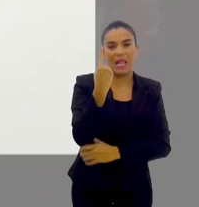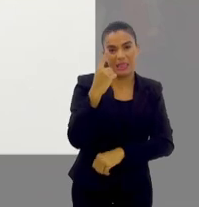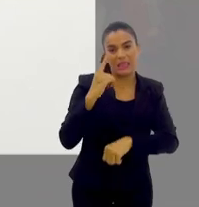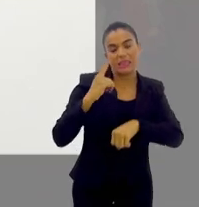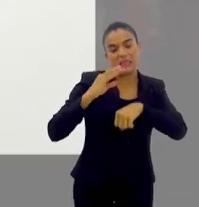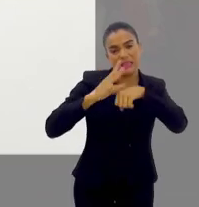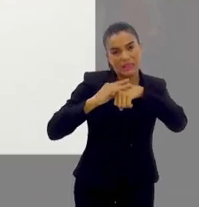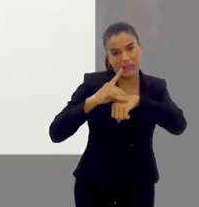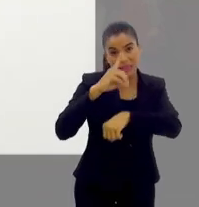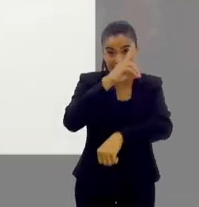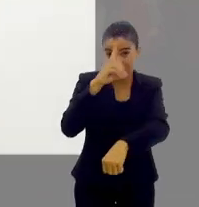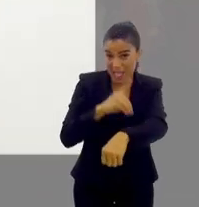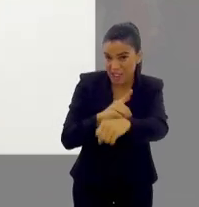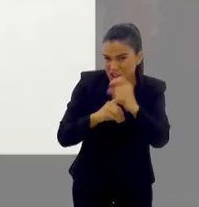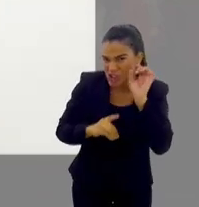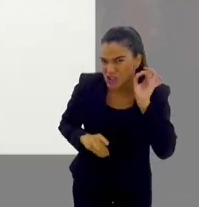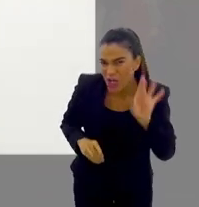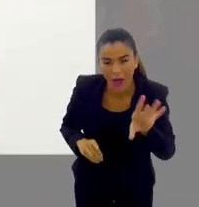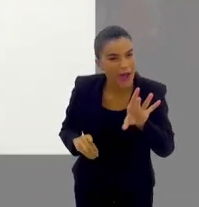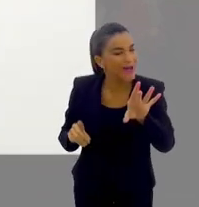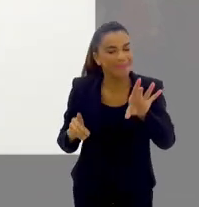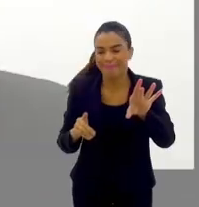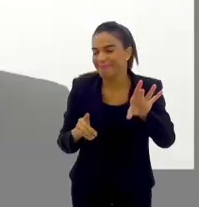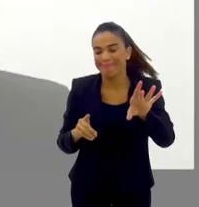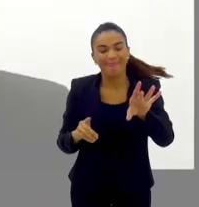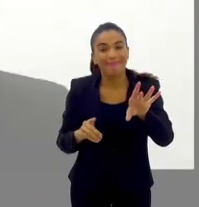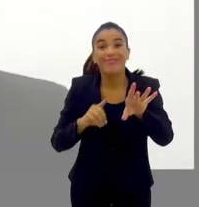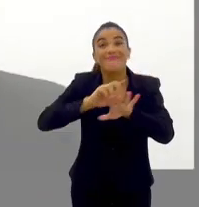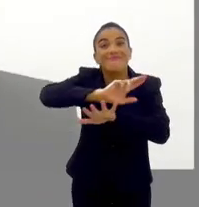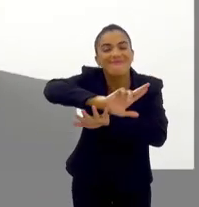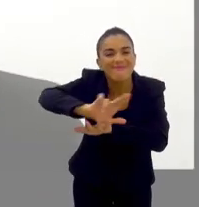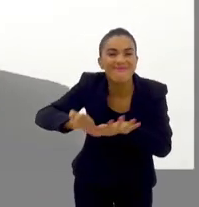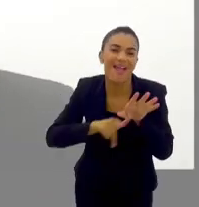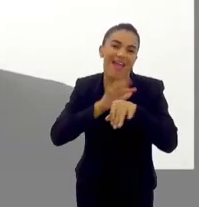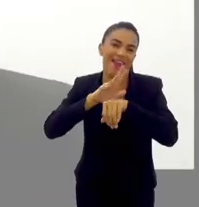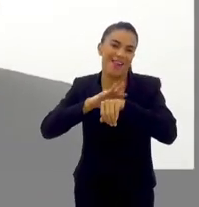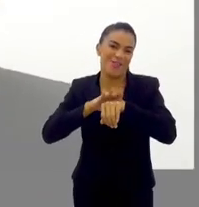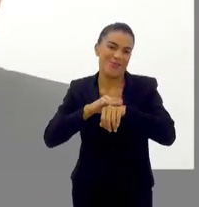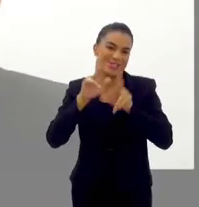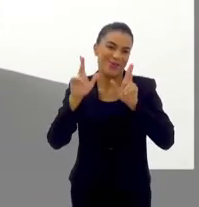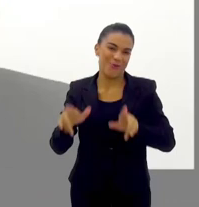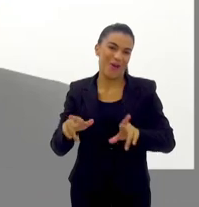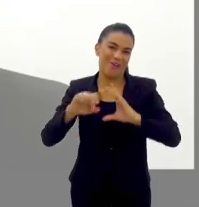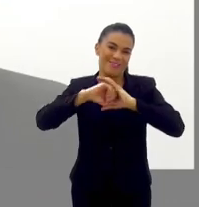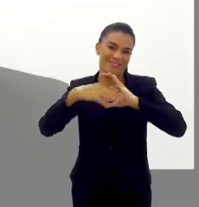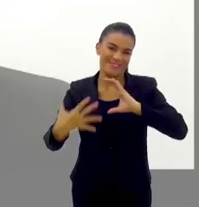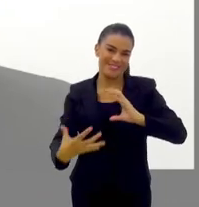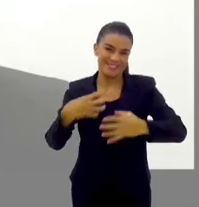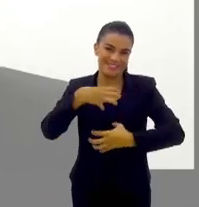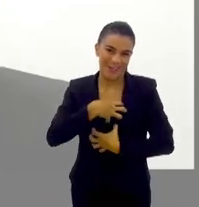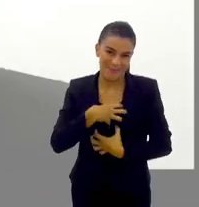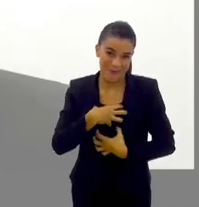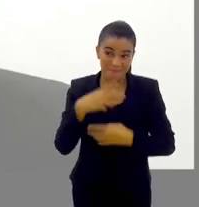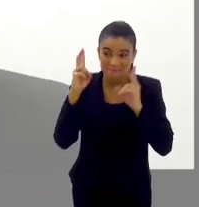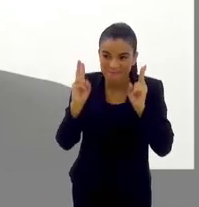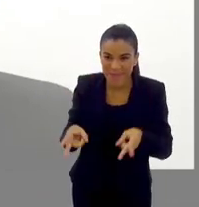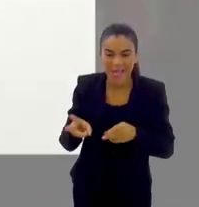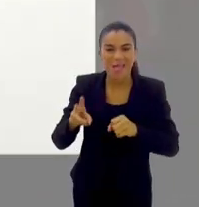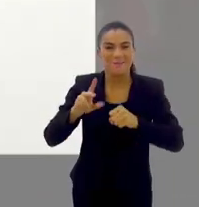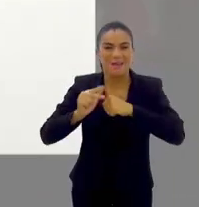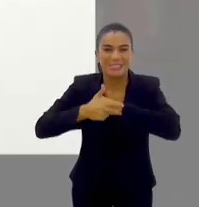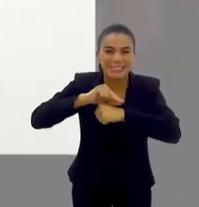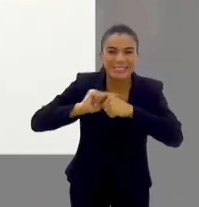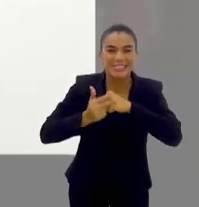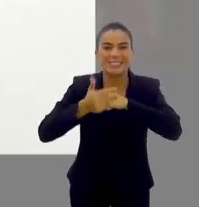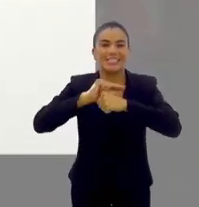que não são sintomas específicos da dengue, né? Como a gente está conversando aqui, várias doenças podem se manifestar dessa forma, até a própria